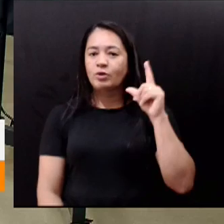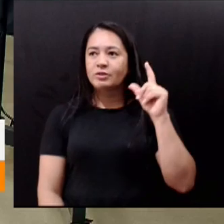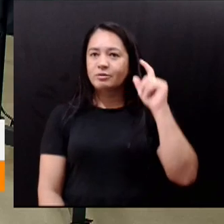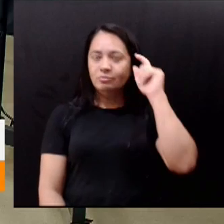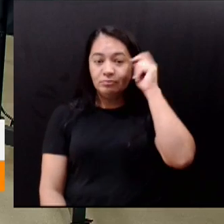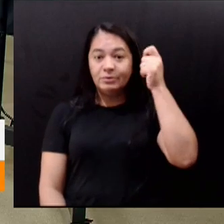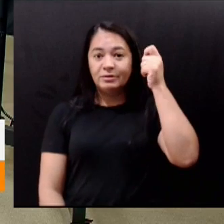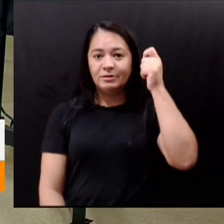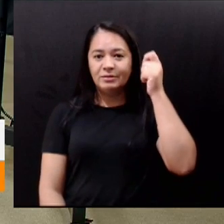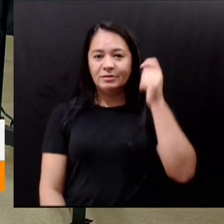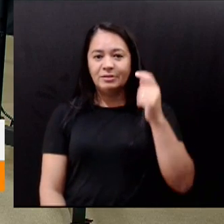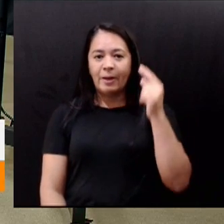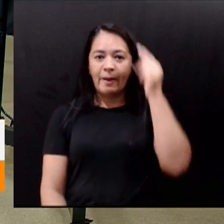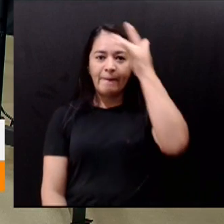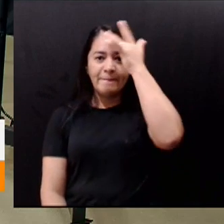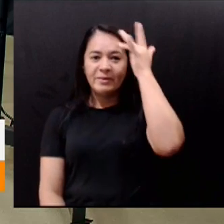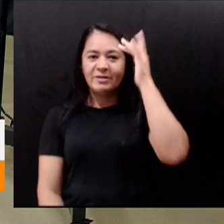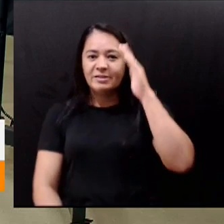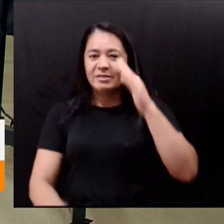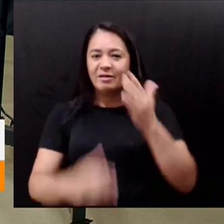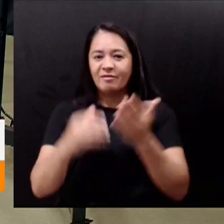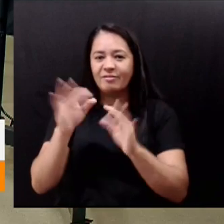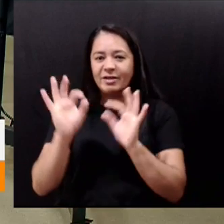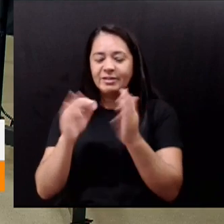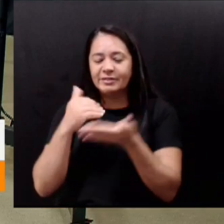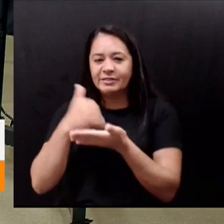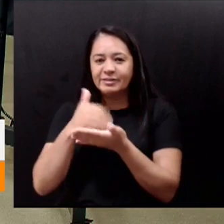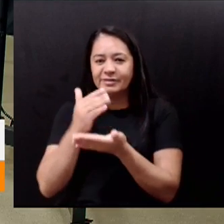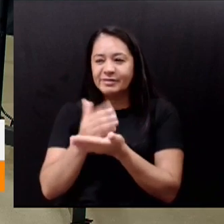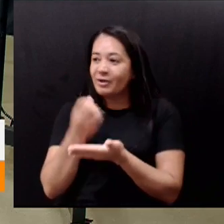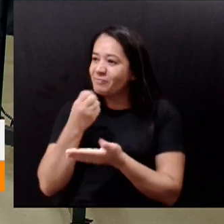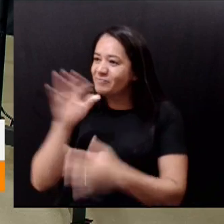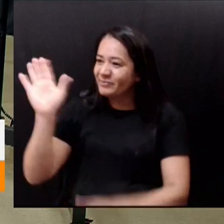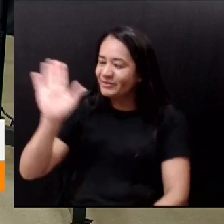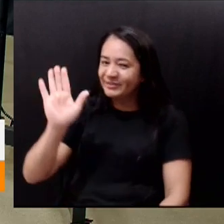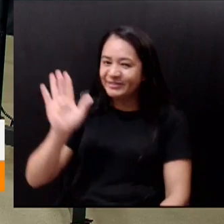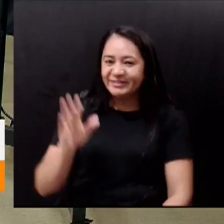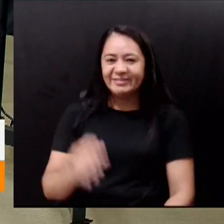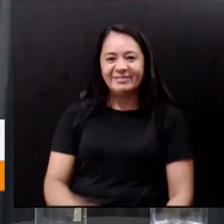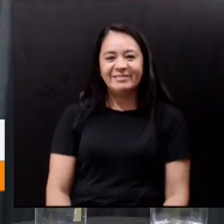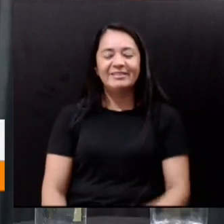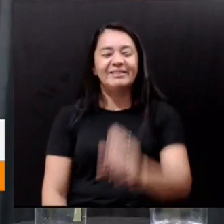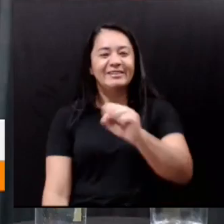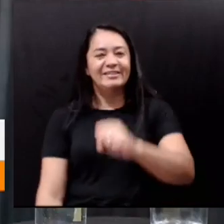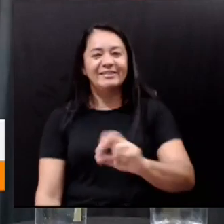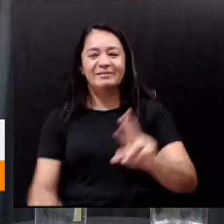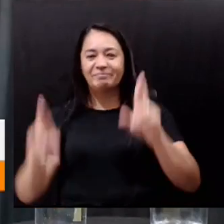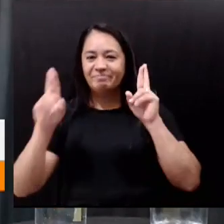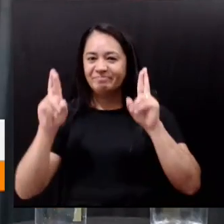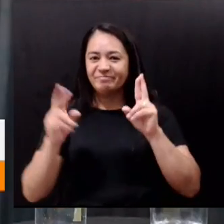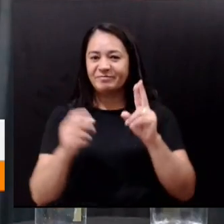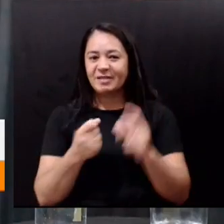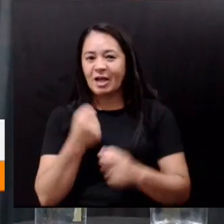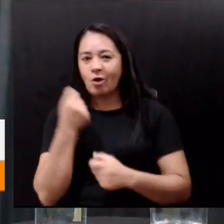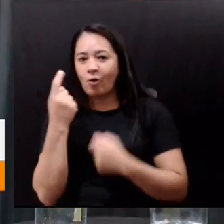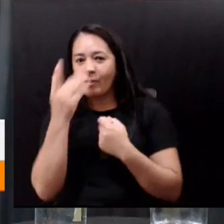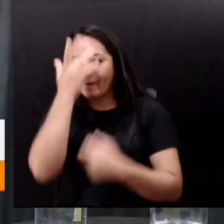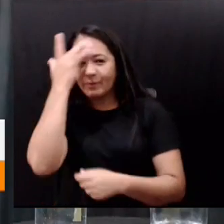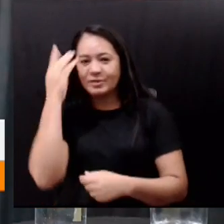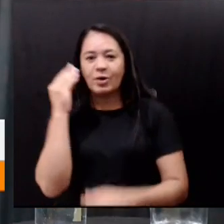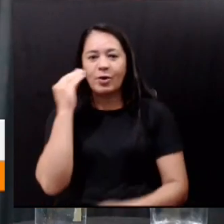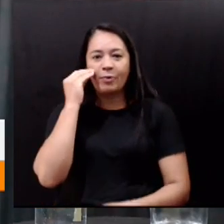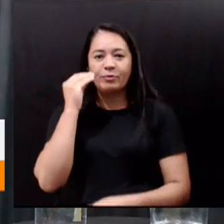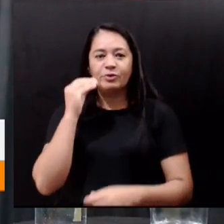vai fazer um bolinho ou então vai dar um bom dia, uma boa tarde. Sim, tomara. Muita gente aí vai ter oportunidade agora de rever os seus hábitos, né?